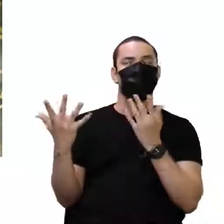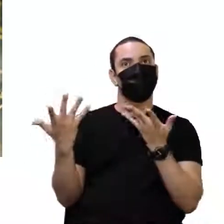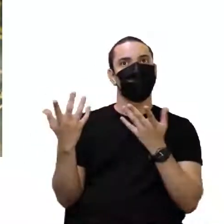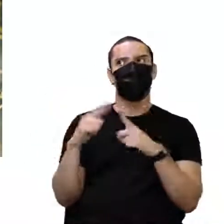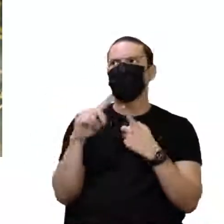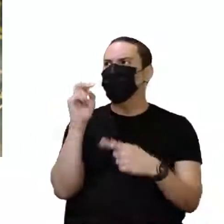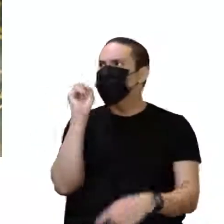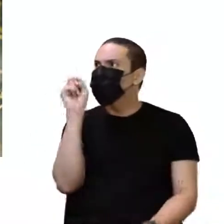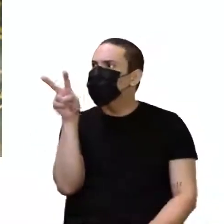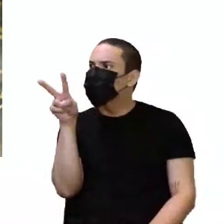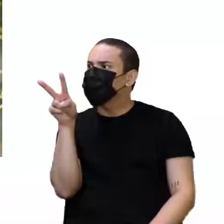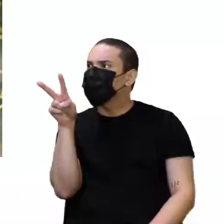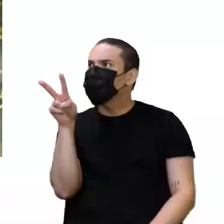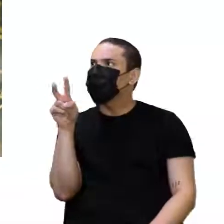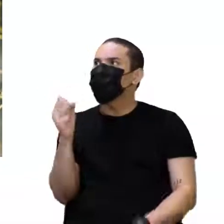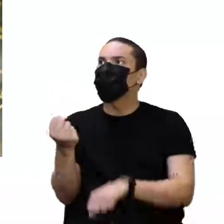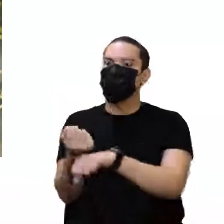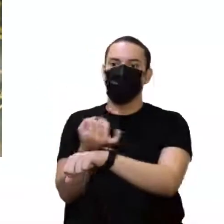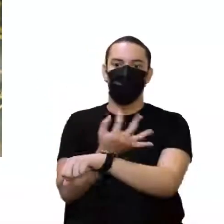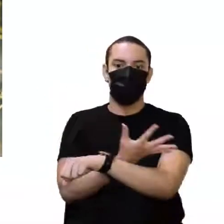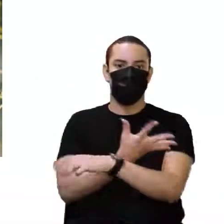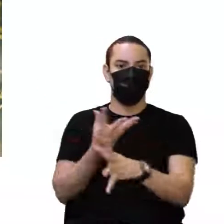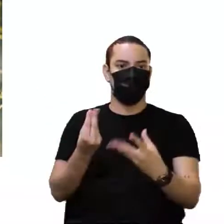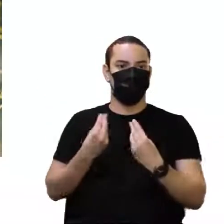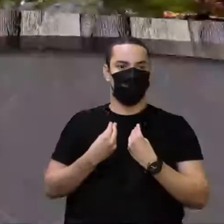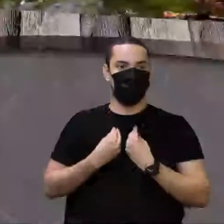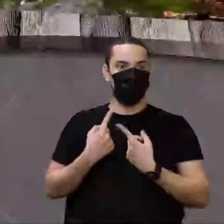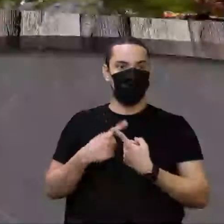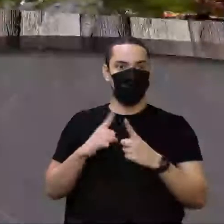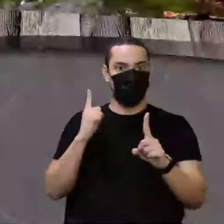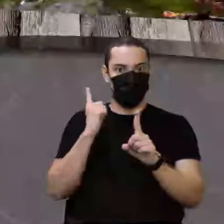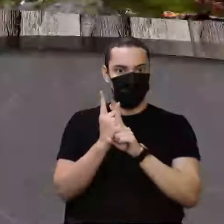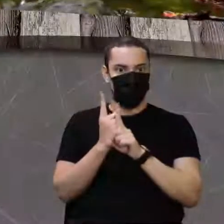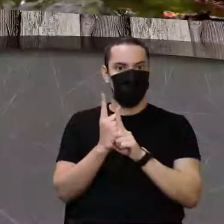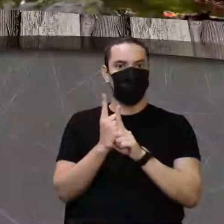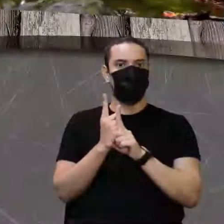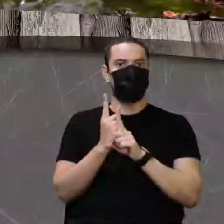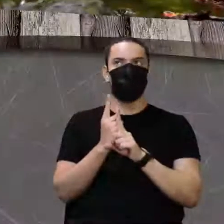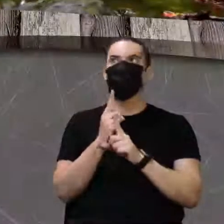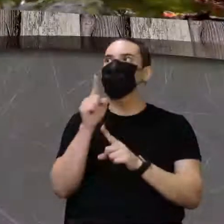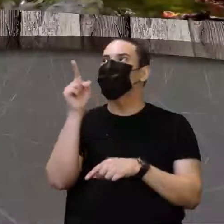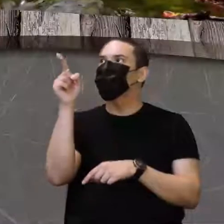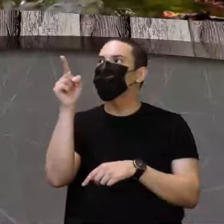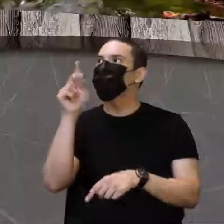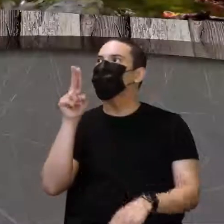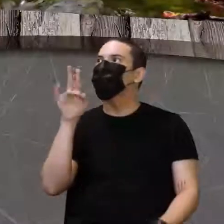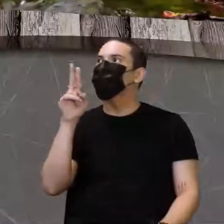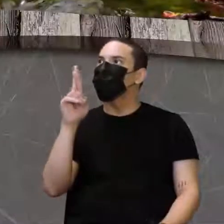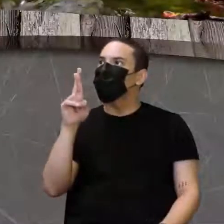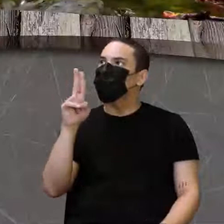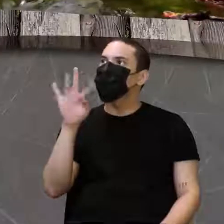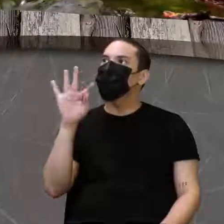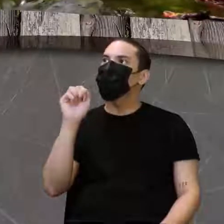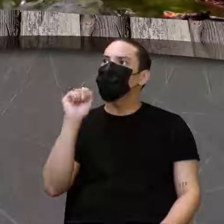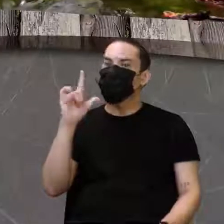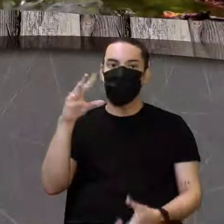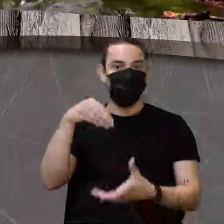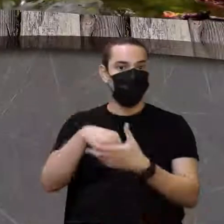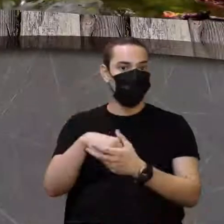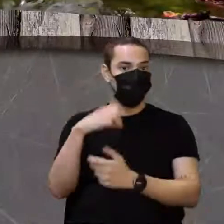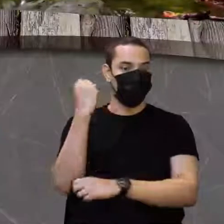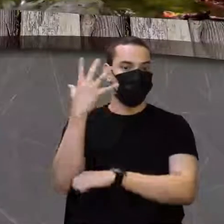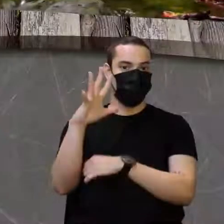bem pertinho, foi uma emoção, porque você encontrar e localizar os urutaus na